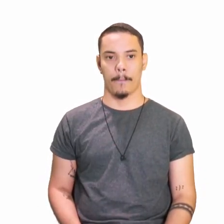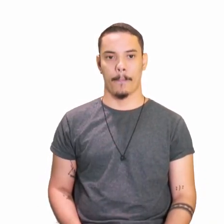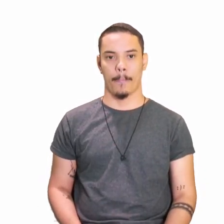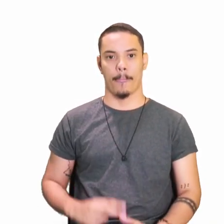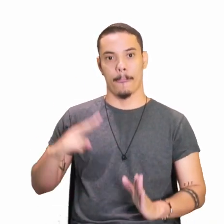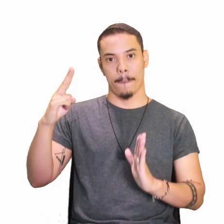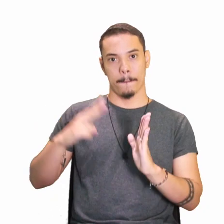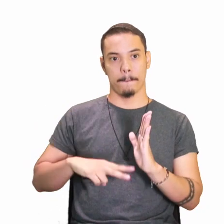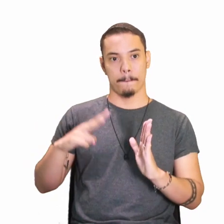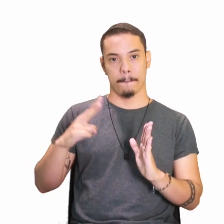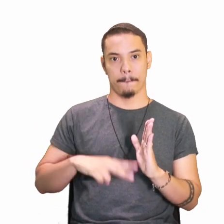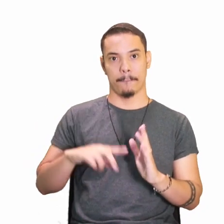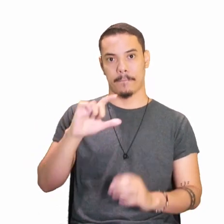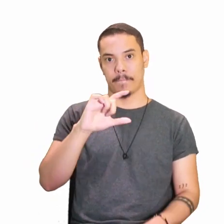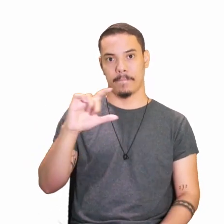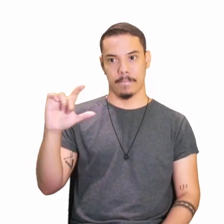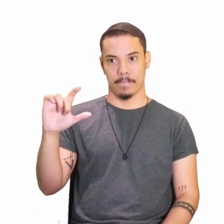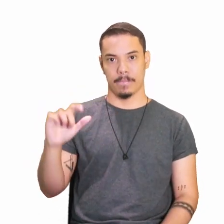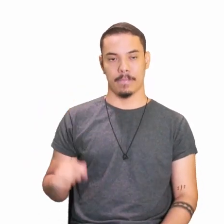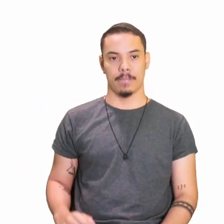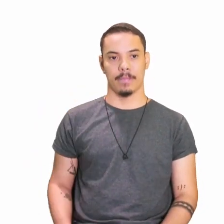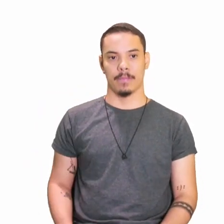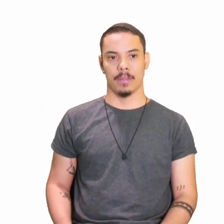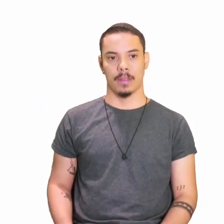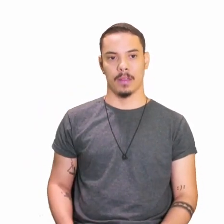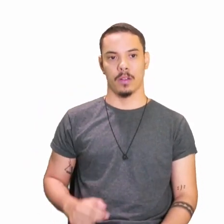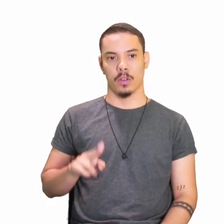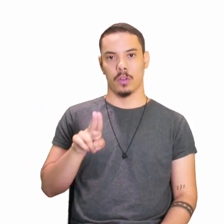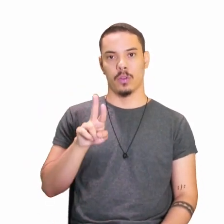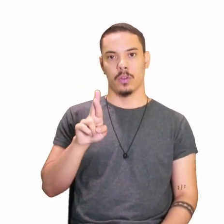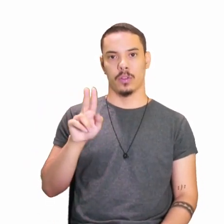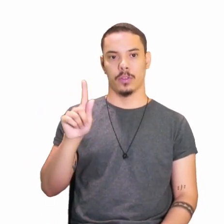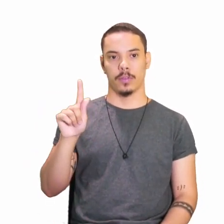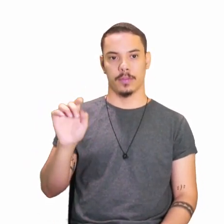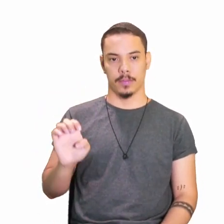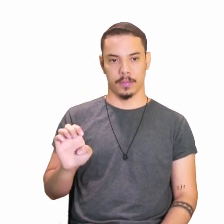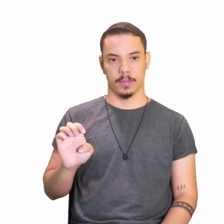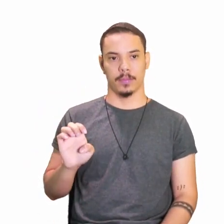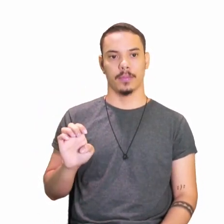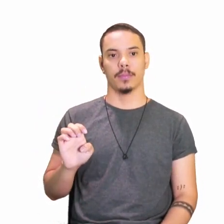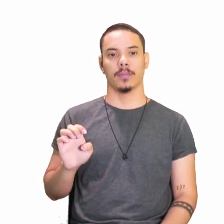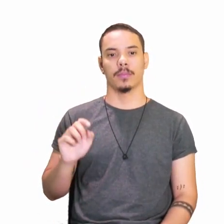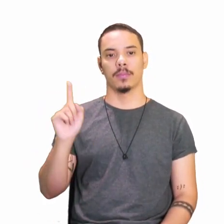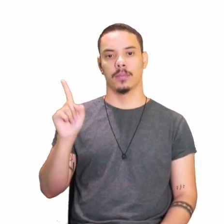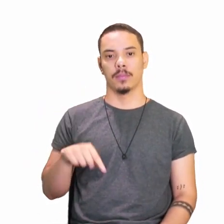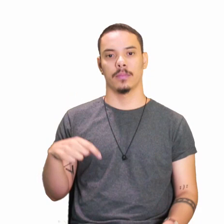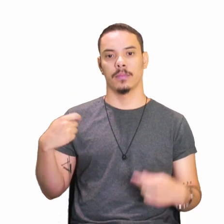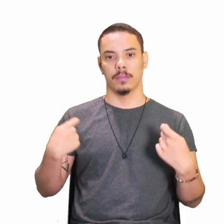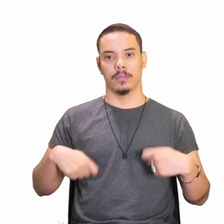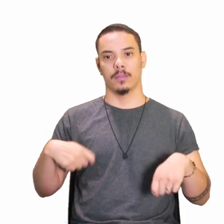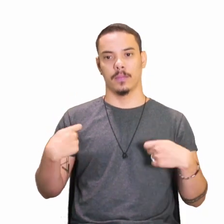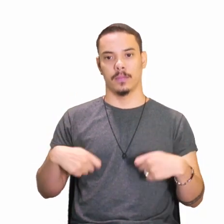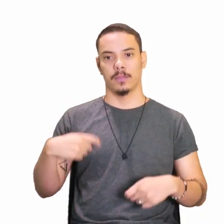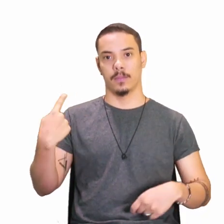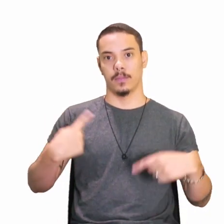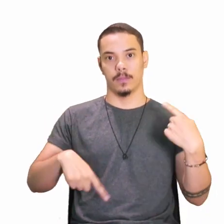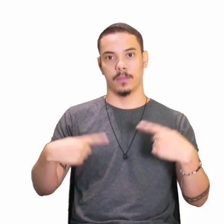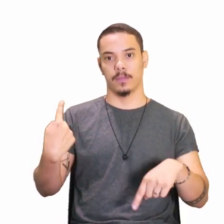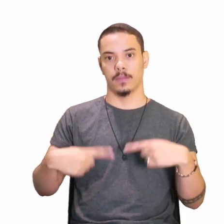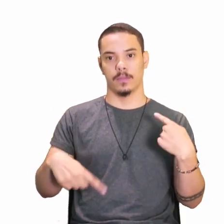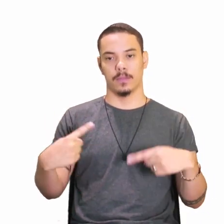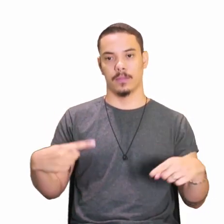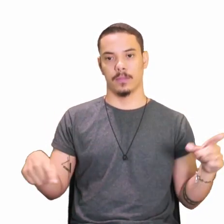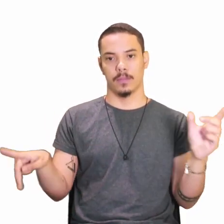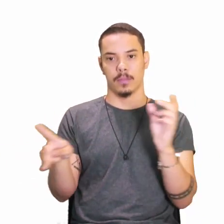Releia este trecho hoje a necessidade de se discutir um pacto